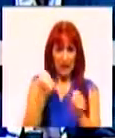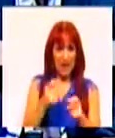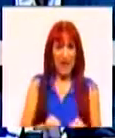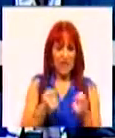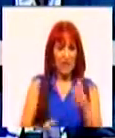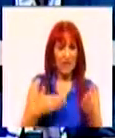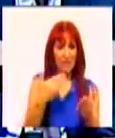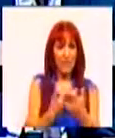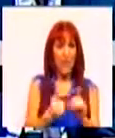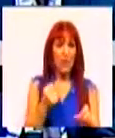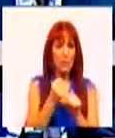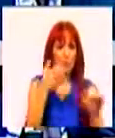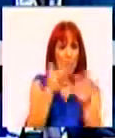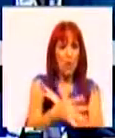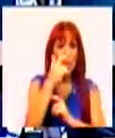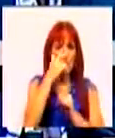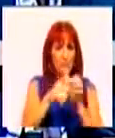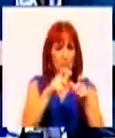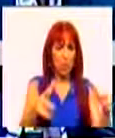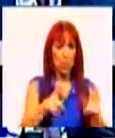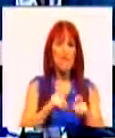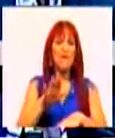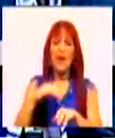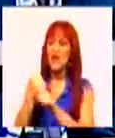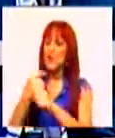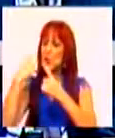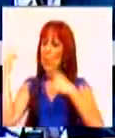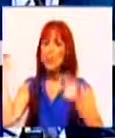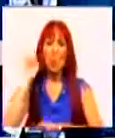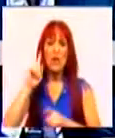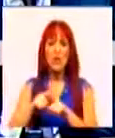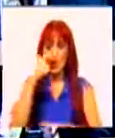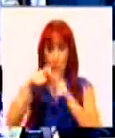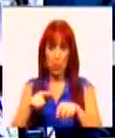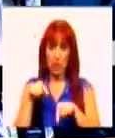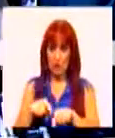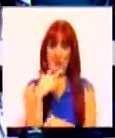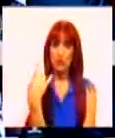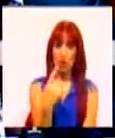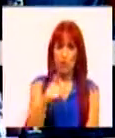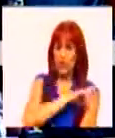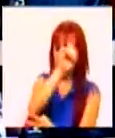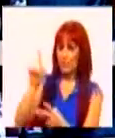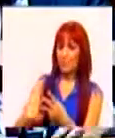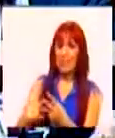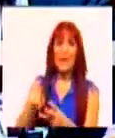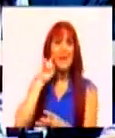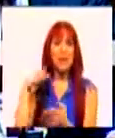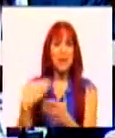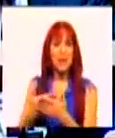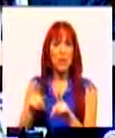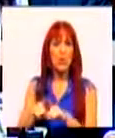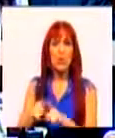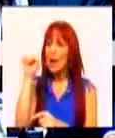investimento para criar emprego, para reter população, prestar serviços públicos de qualidade a populações que estão isoladas, assegurar